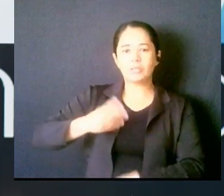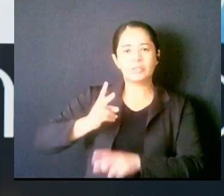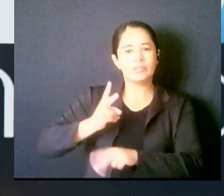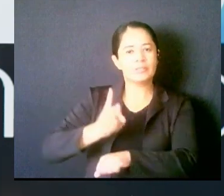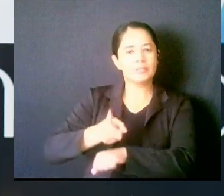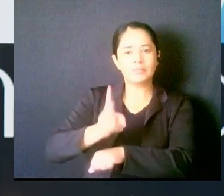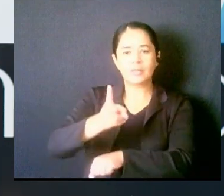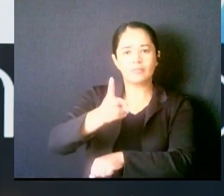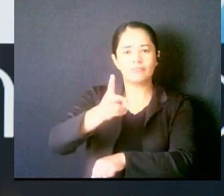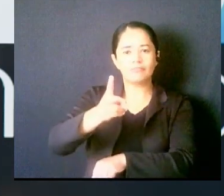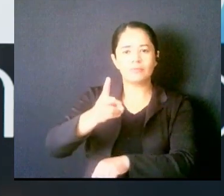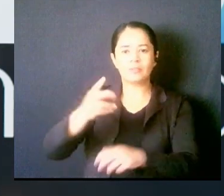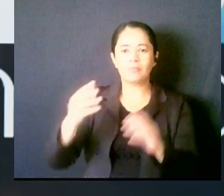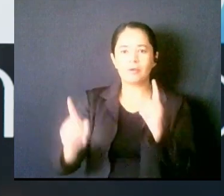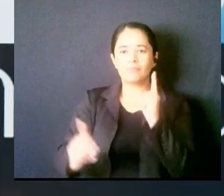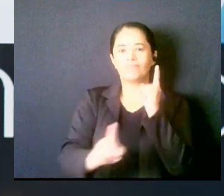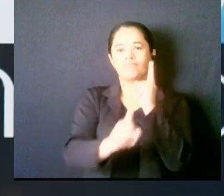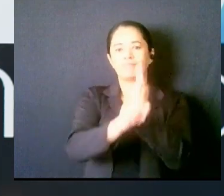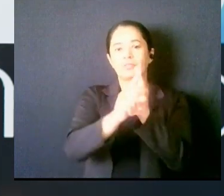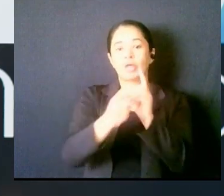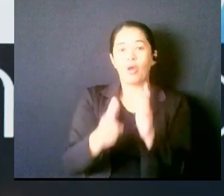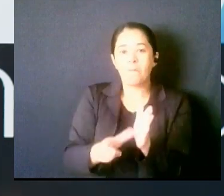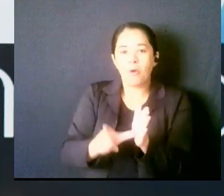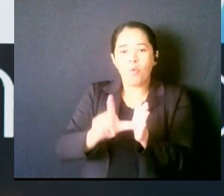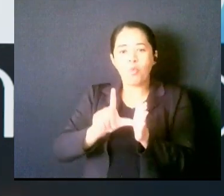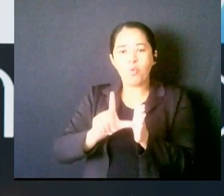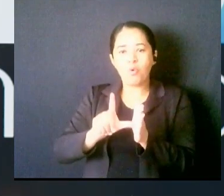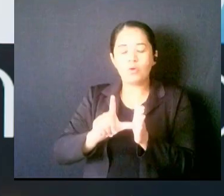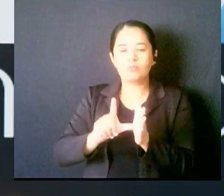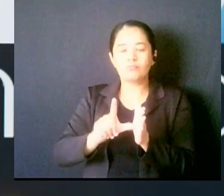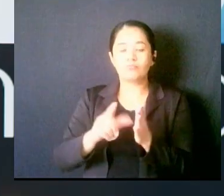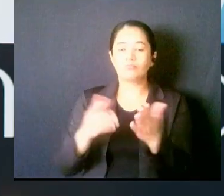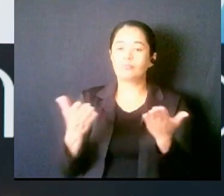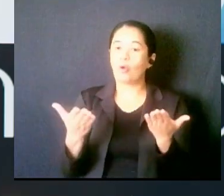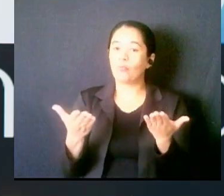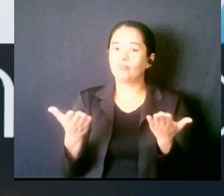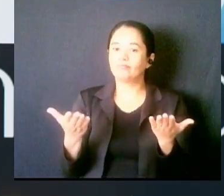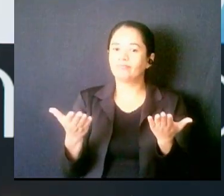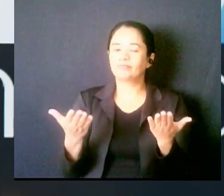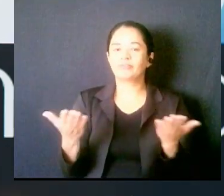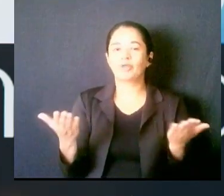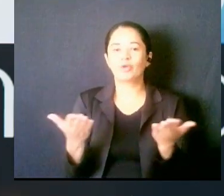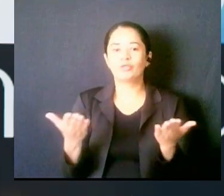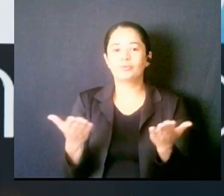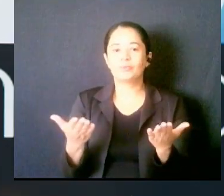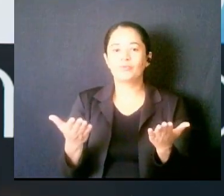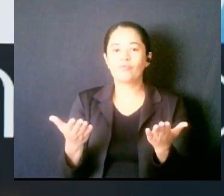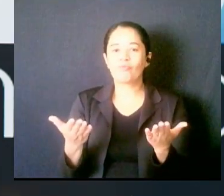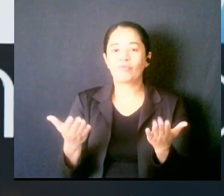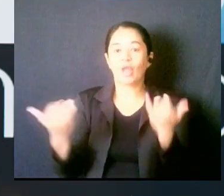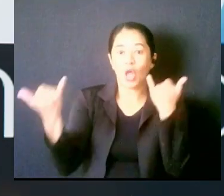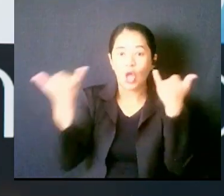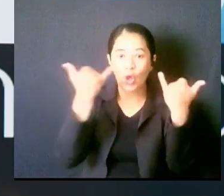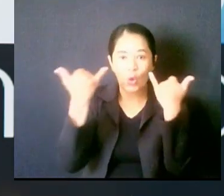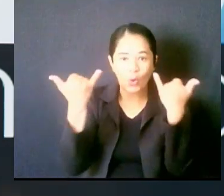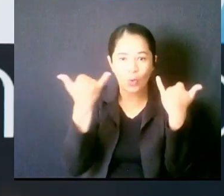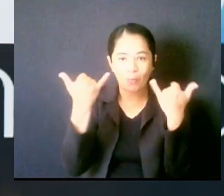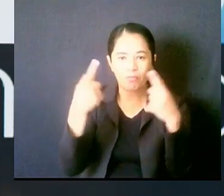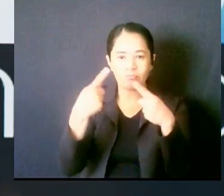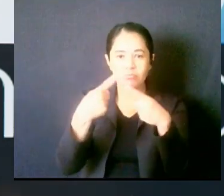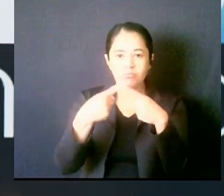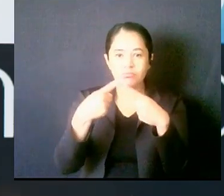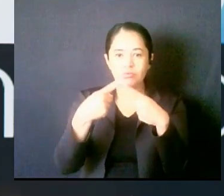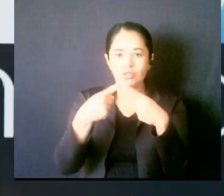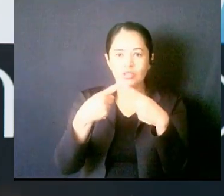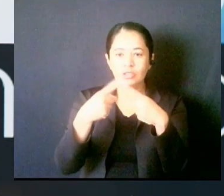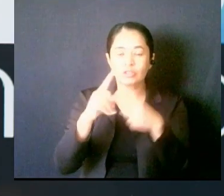doença precocemente. E olha, vamos atualizar as nossas notícias porque nós também estamos na